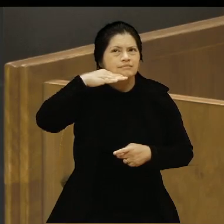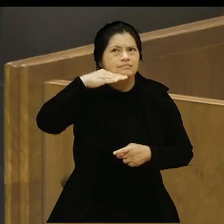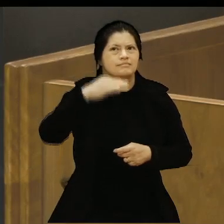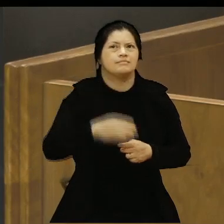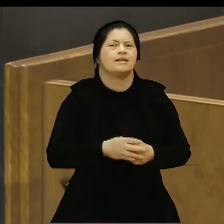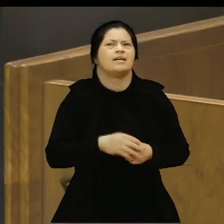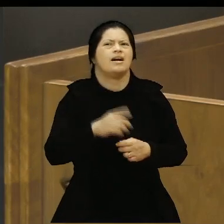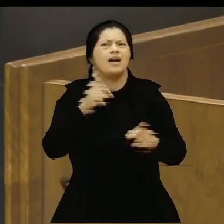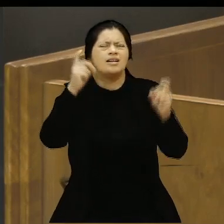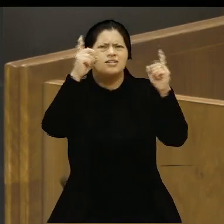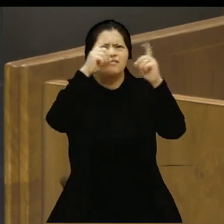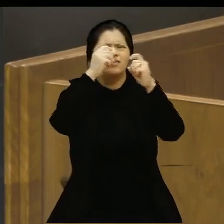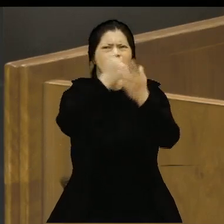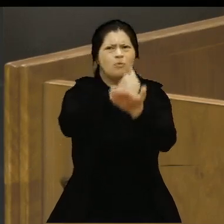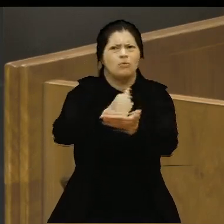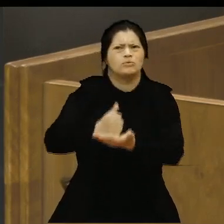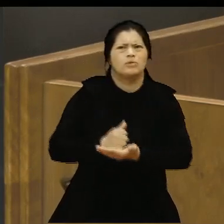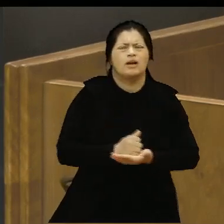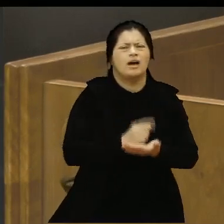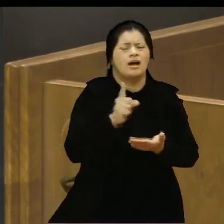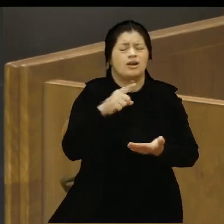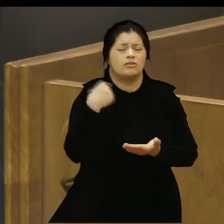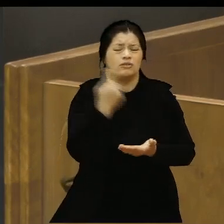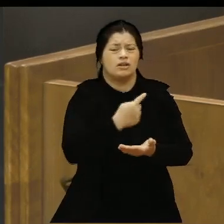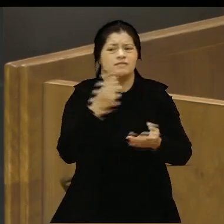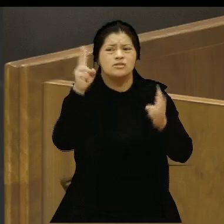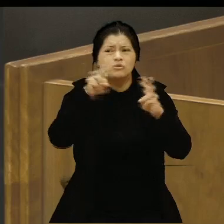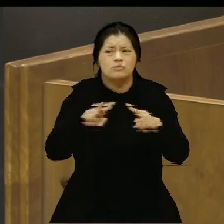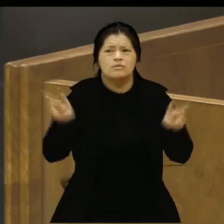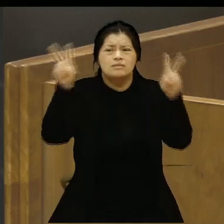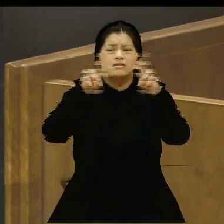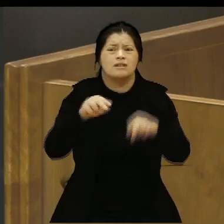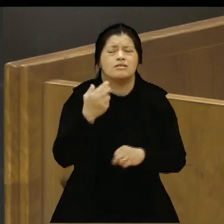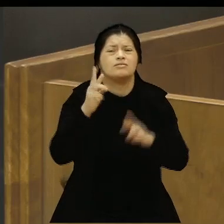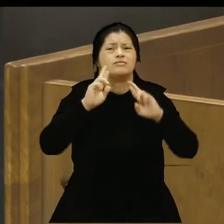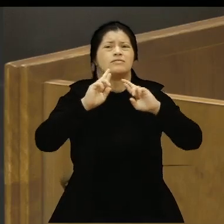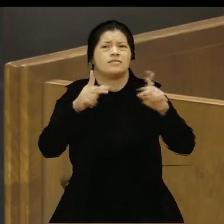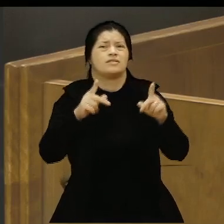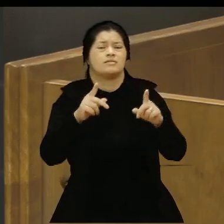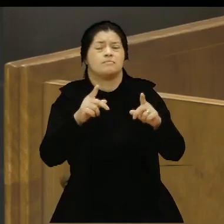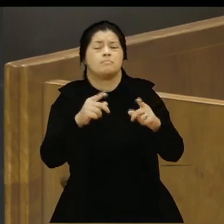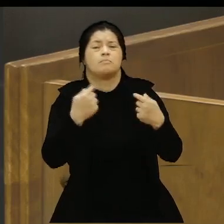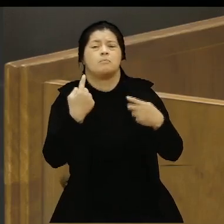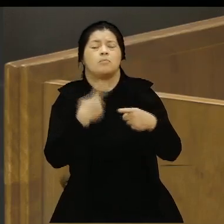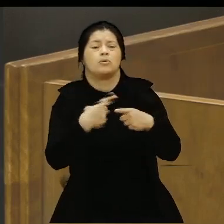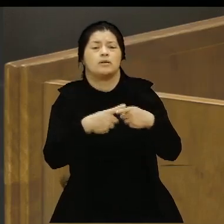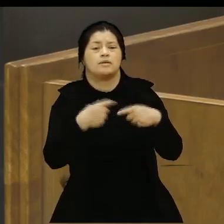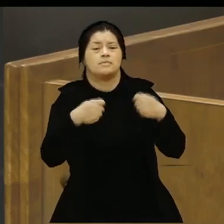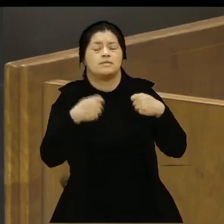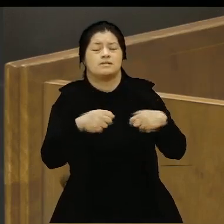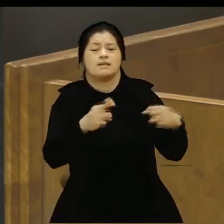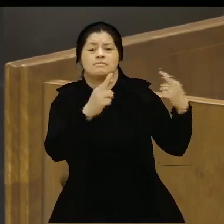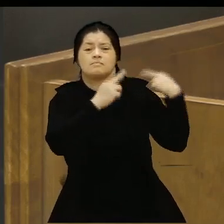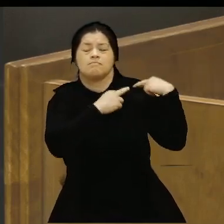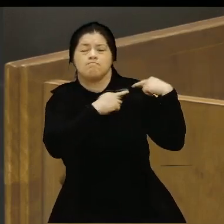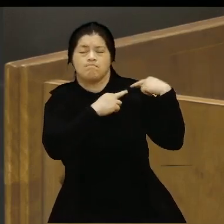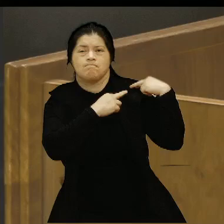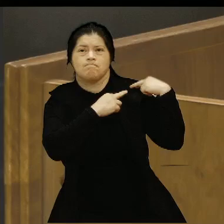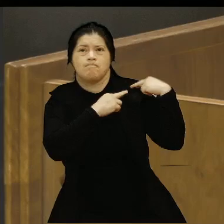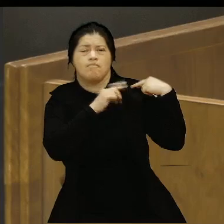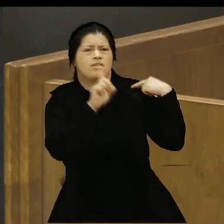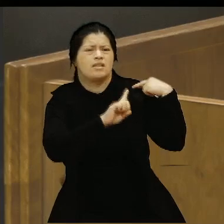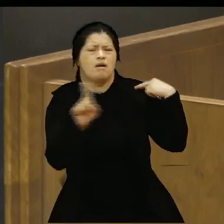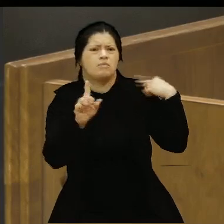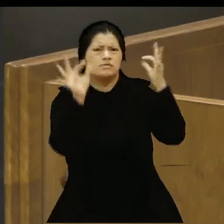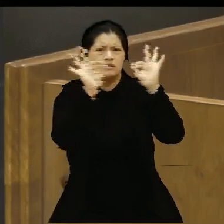controle e como é difícil a gente visualizar de outra maneira estando aqui. É uma outra responsabilidade, né? Pela gestão da casa, que ela realmente não é simples,